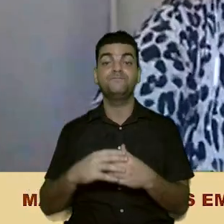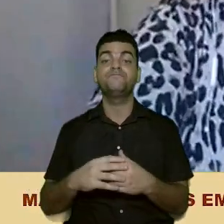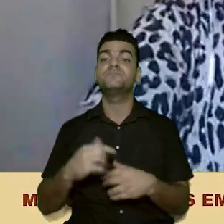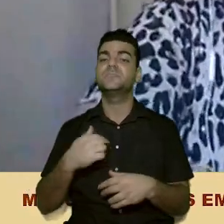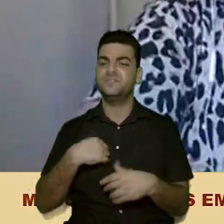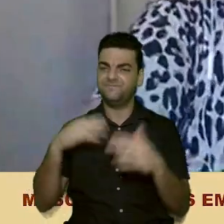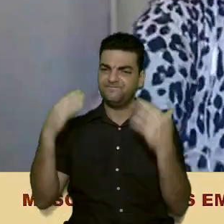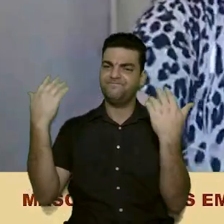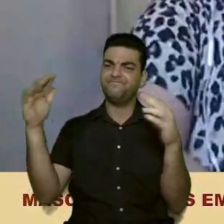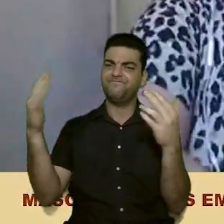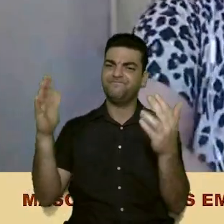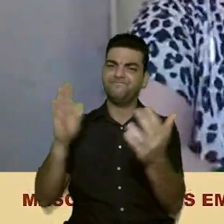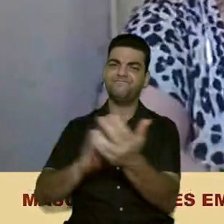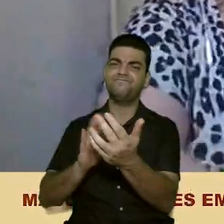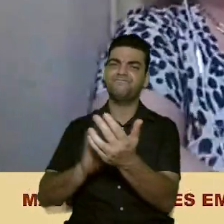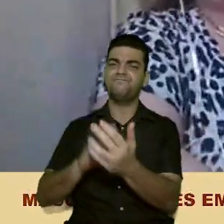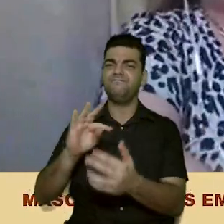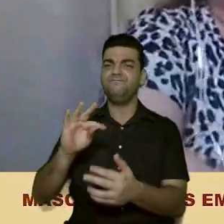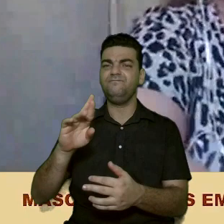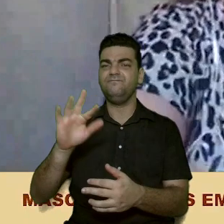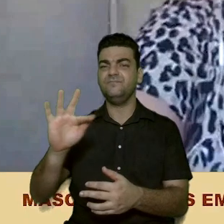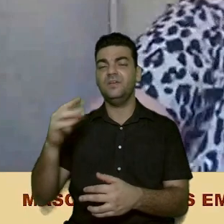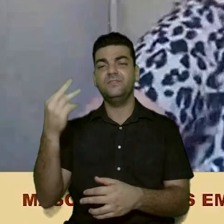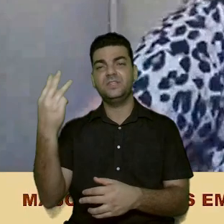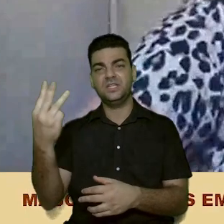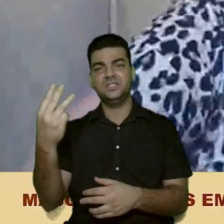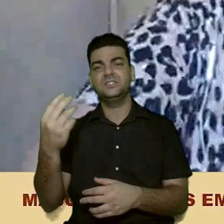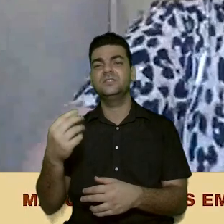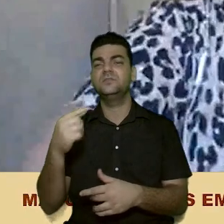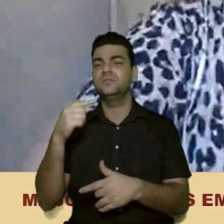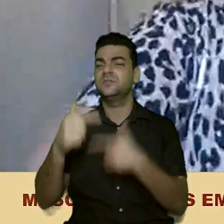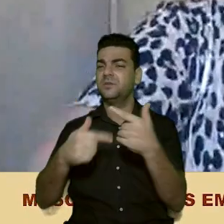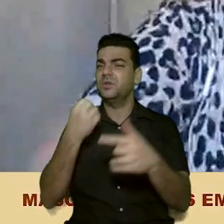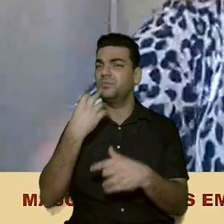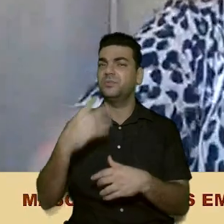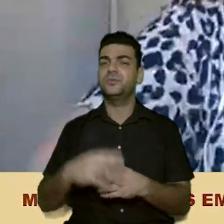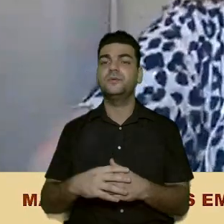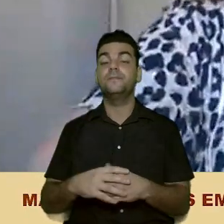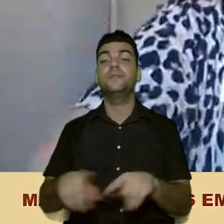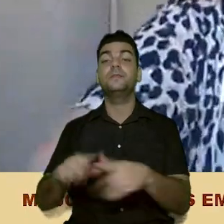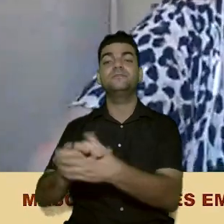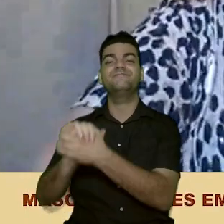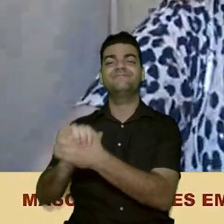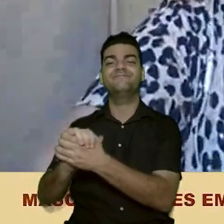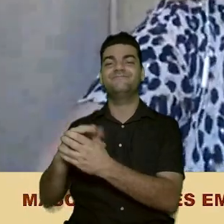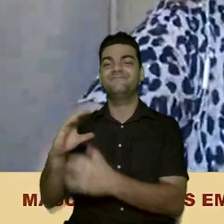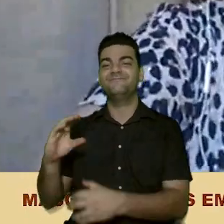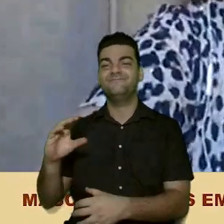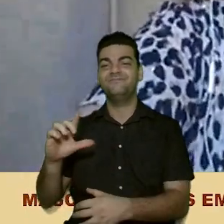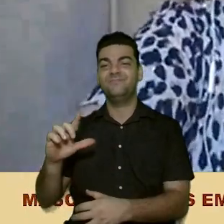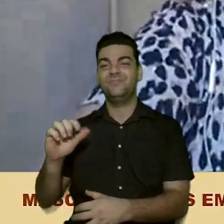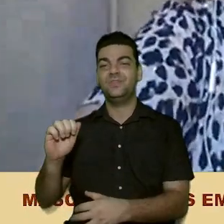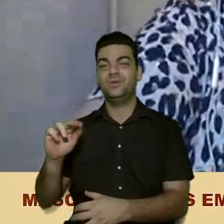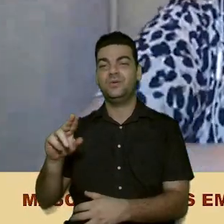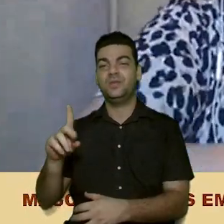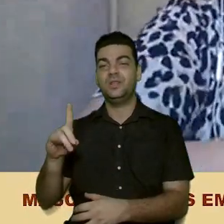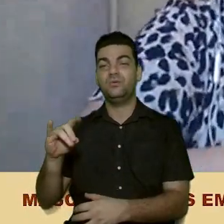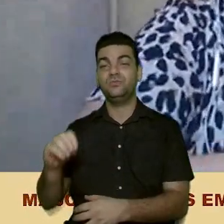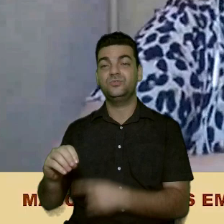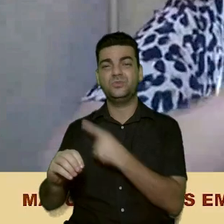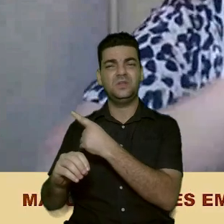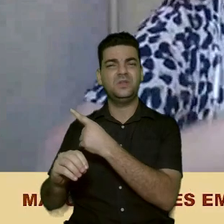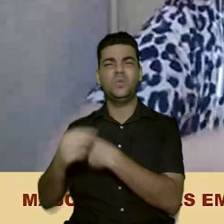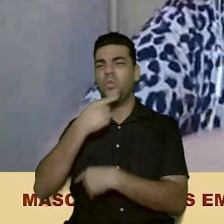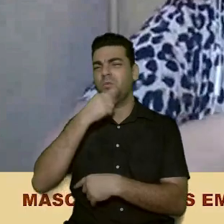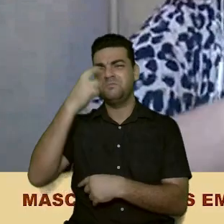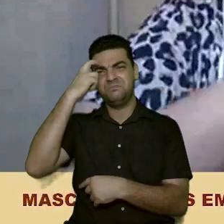parabéns também ao tribunal por essa iniciativa. Cumprimento também o Cláudio, uma alegria estar aqui debatendo com ele, um homem que